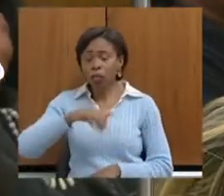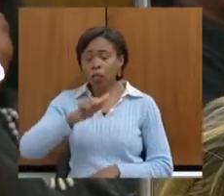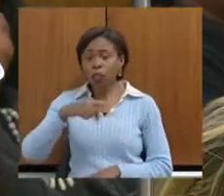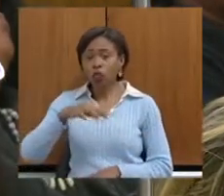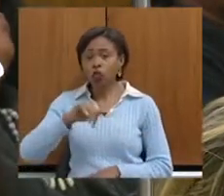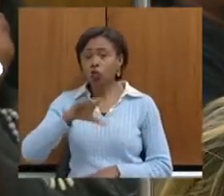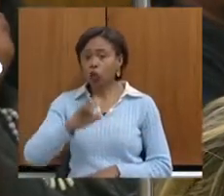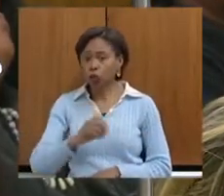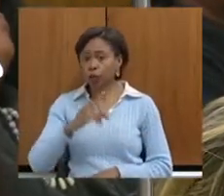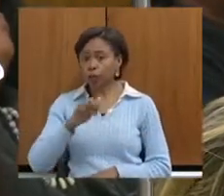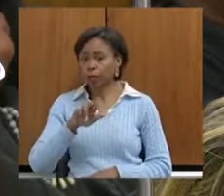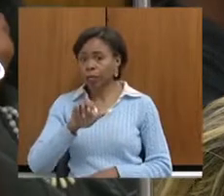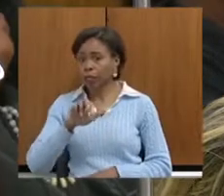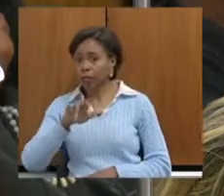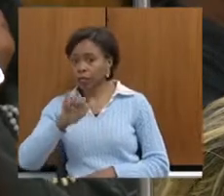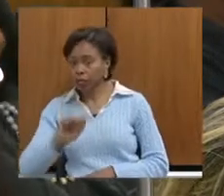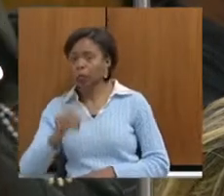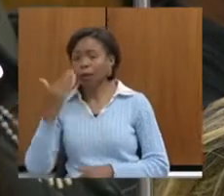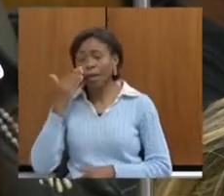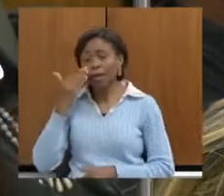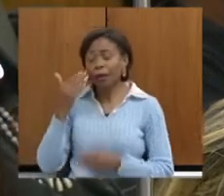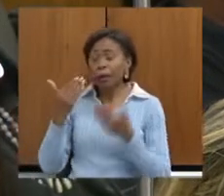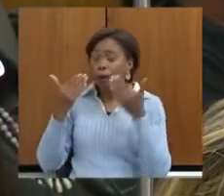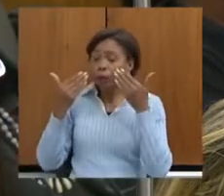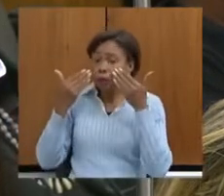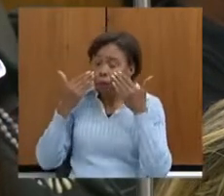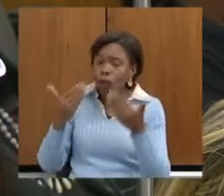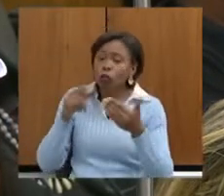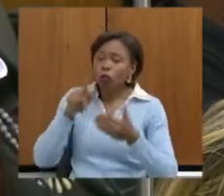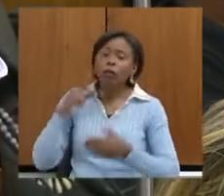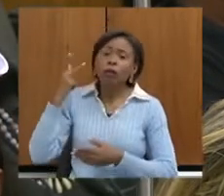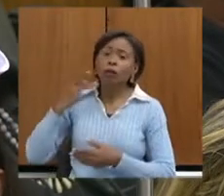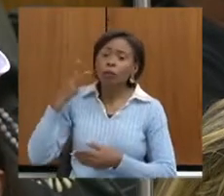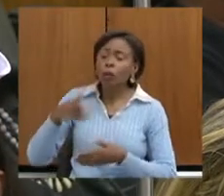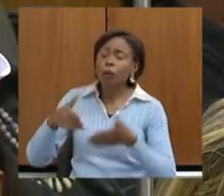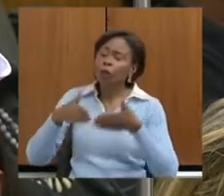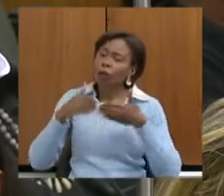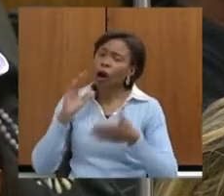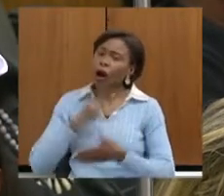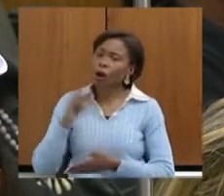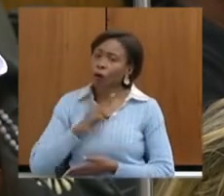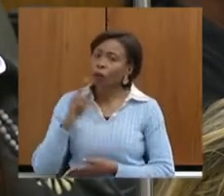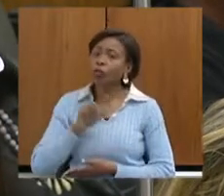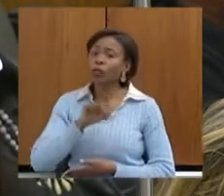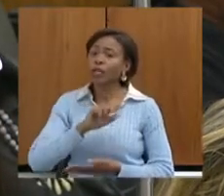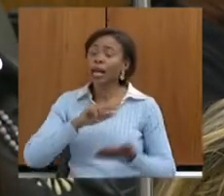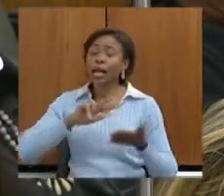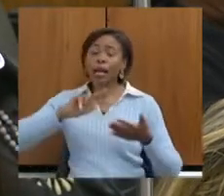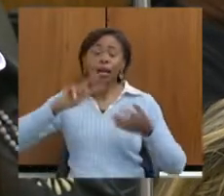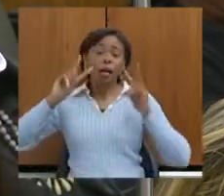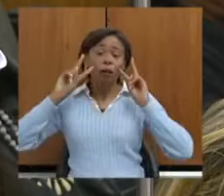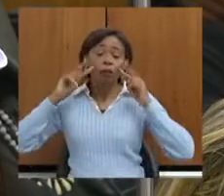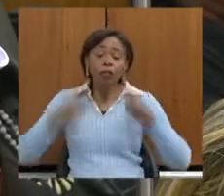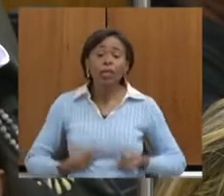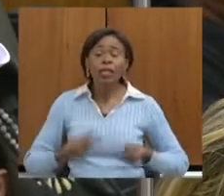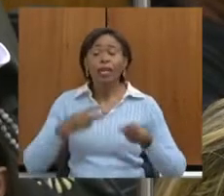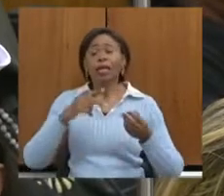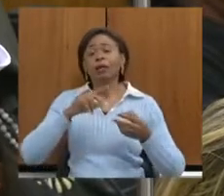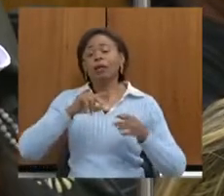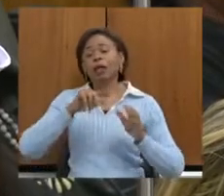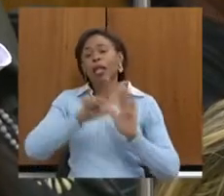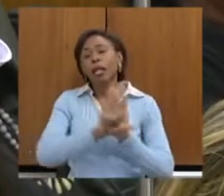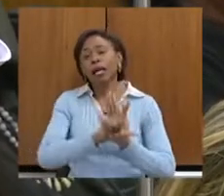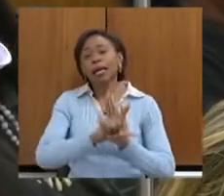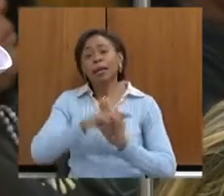é o seguinte presta atenção dos parlamentares em relação a necessidade urgente de se fazer a regulamentação de lei mar de